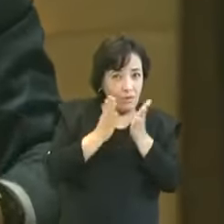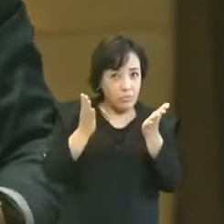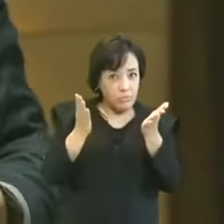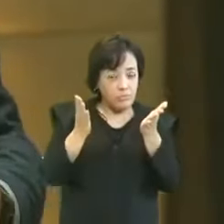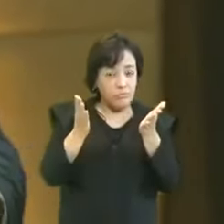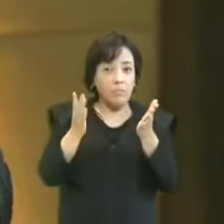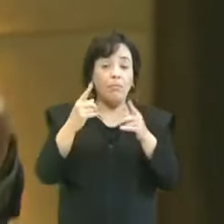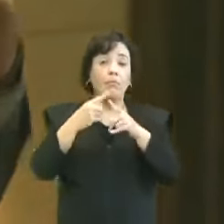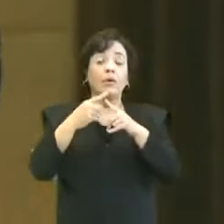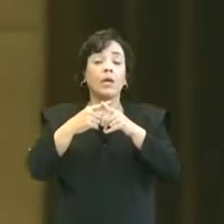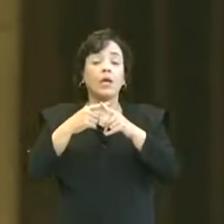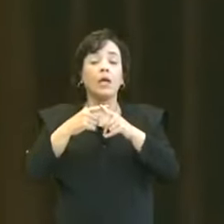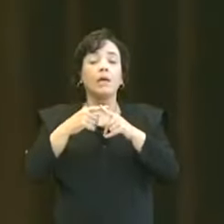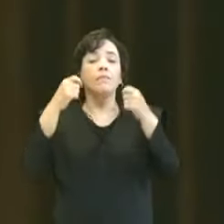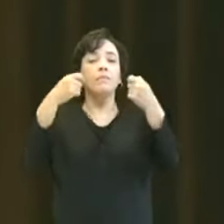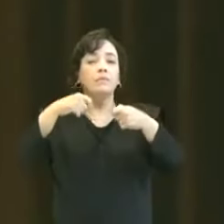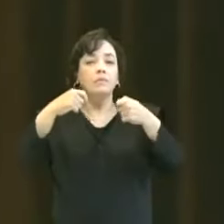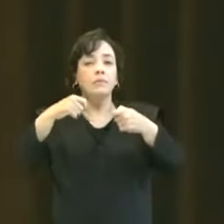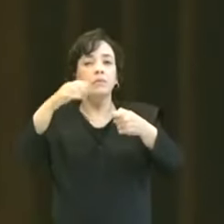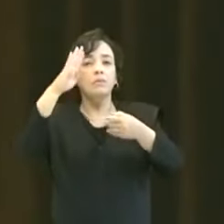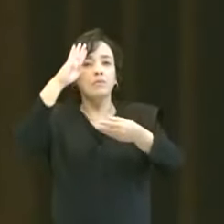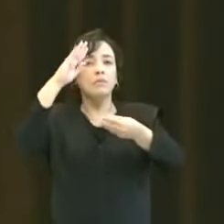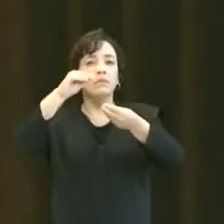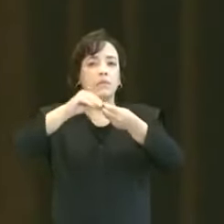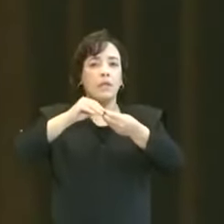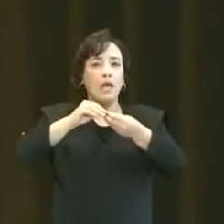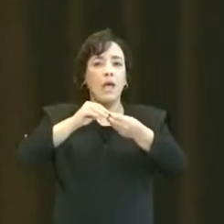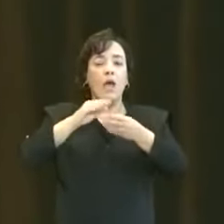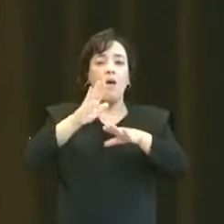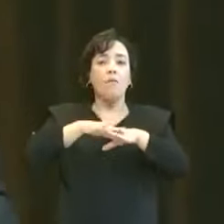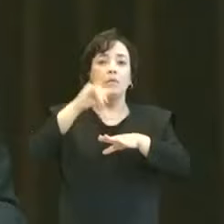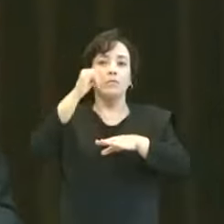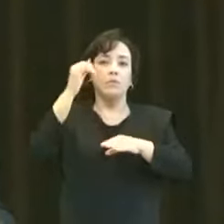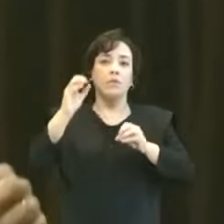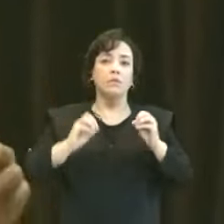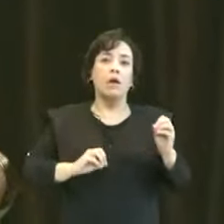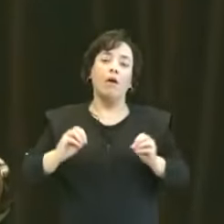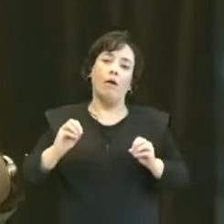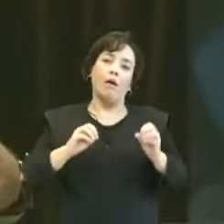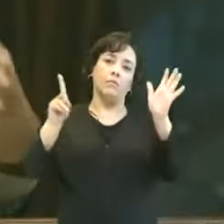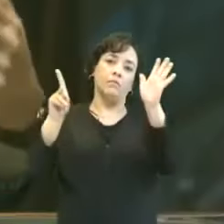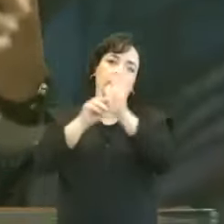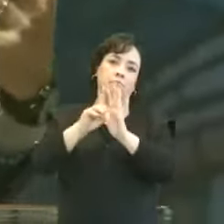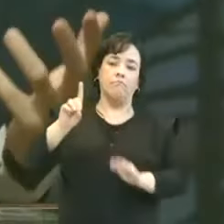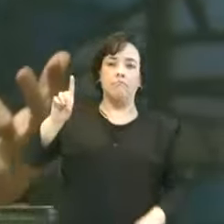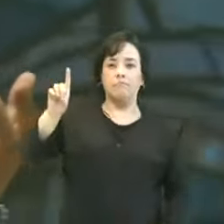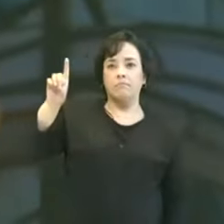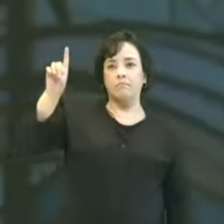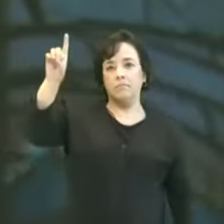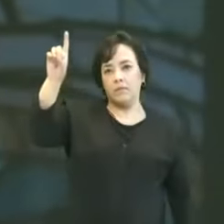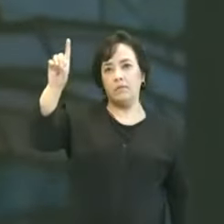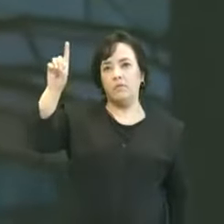dEle, a nossa vida é dEle, e as outras coisas perdem o